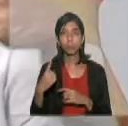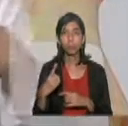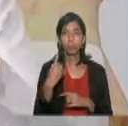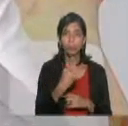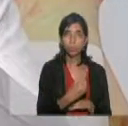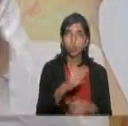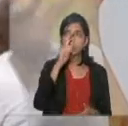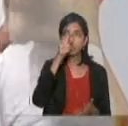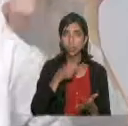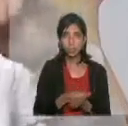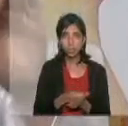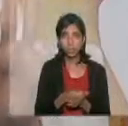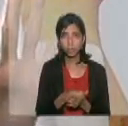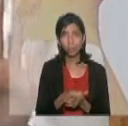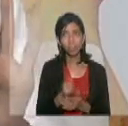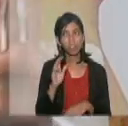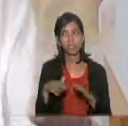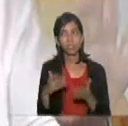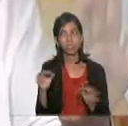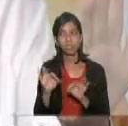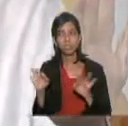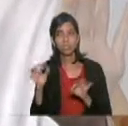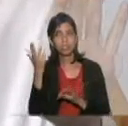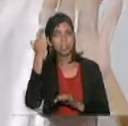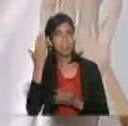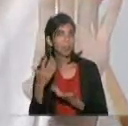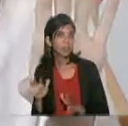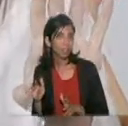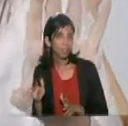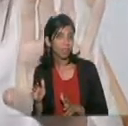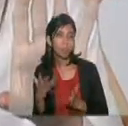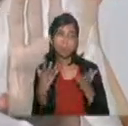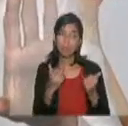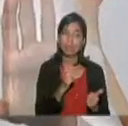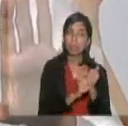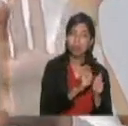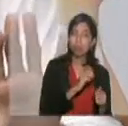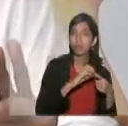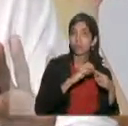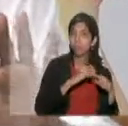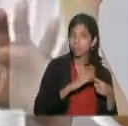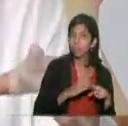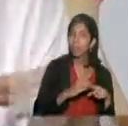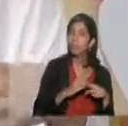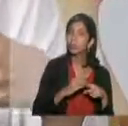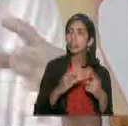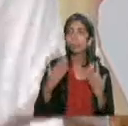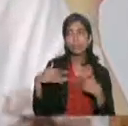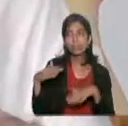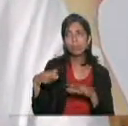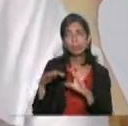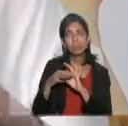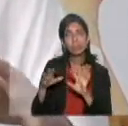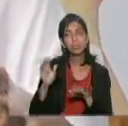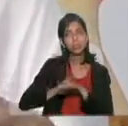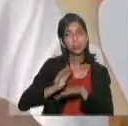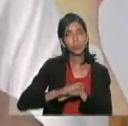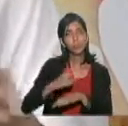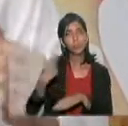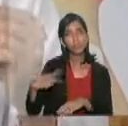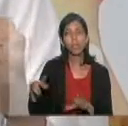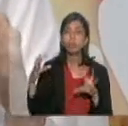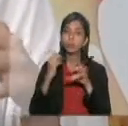no biquinho. Tem bastante... E para tirar pedaço grande da boca da criança? Você falou que não pode pegar... Botar a mão, né? Isso.